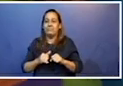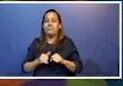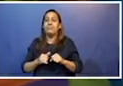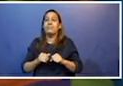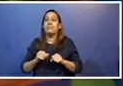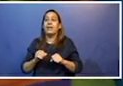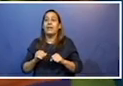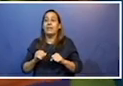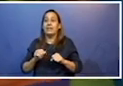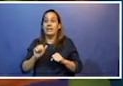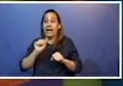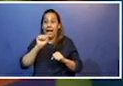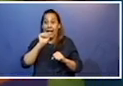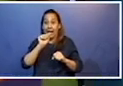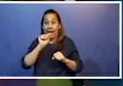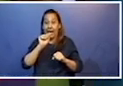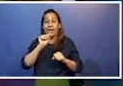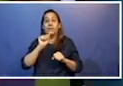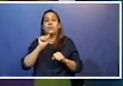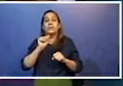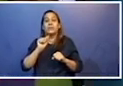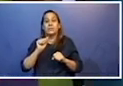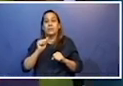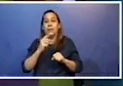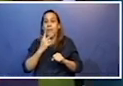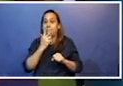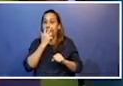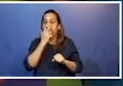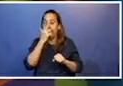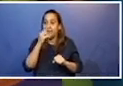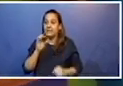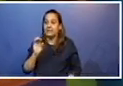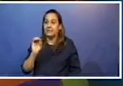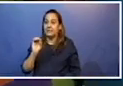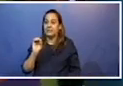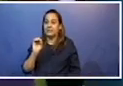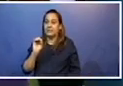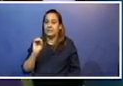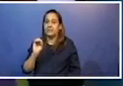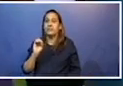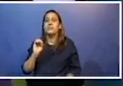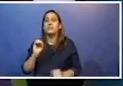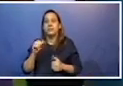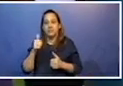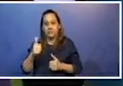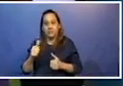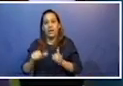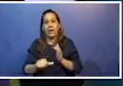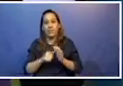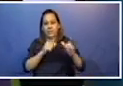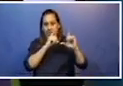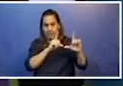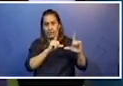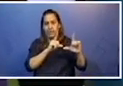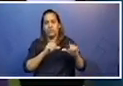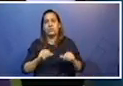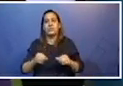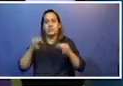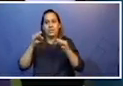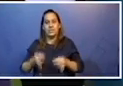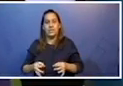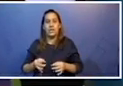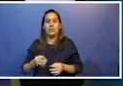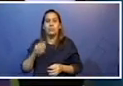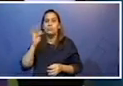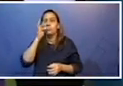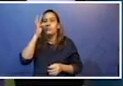Quem colocou a letra A no cacto orquídea? Então, a letra A da orquídea é a primeira imagem. Já dá para saber, né? A flor